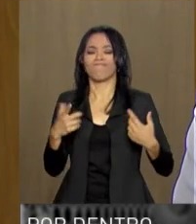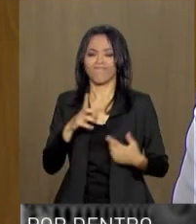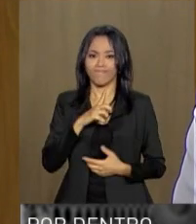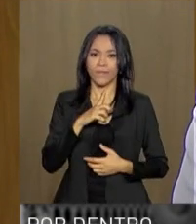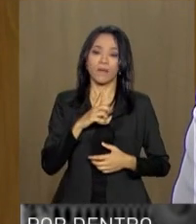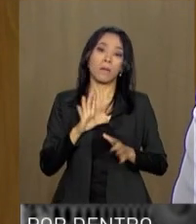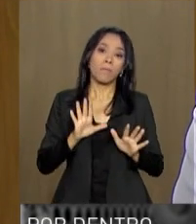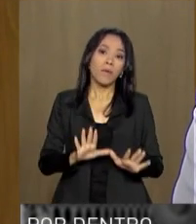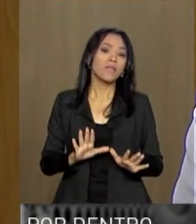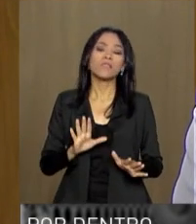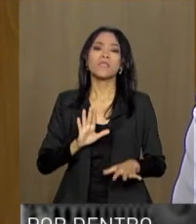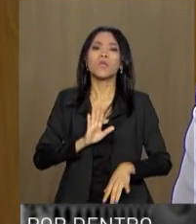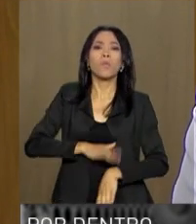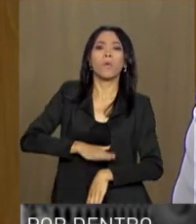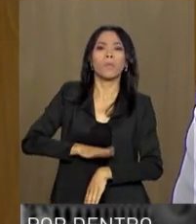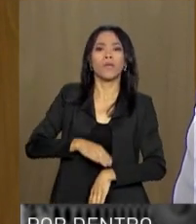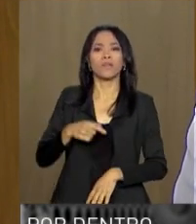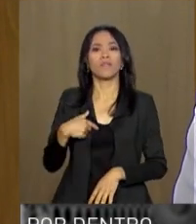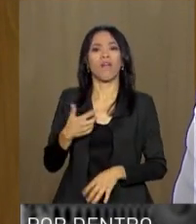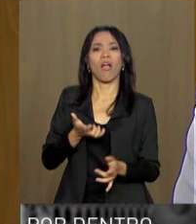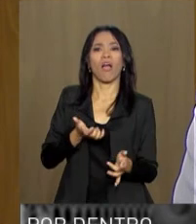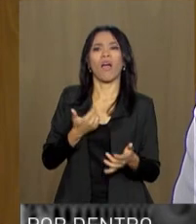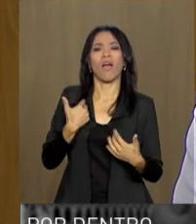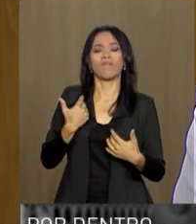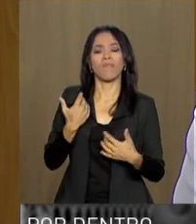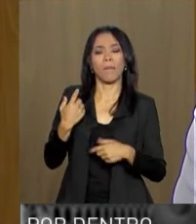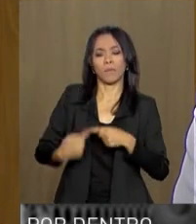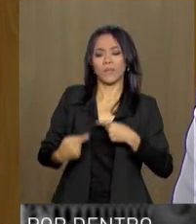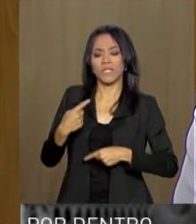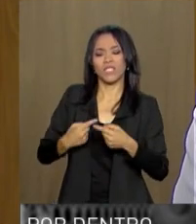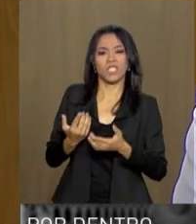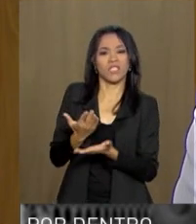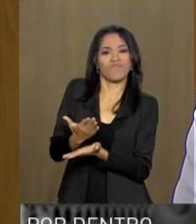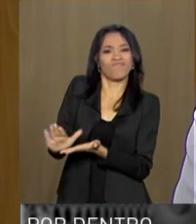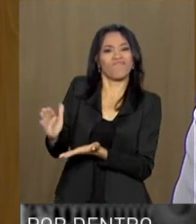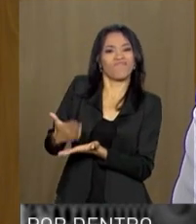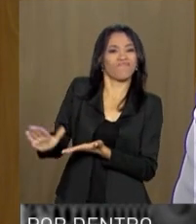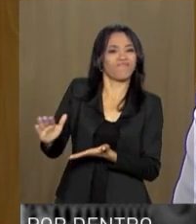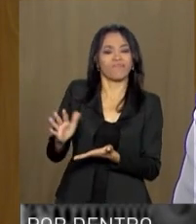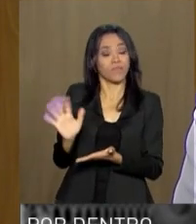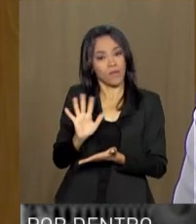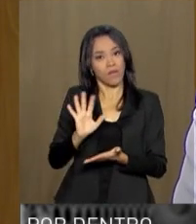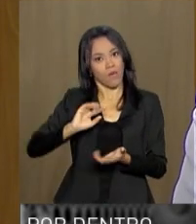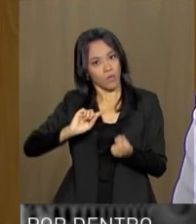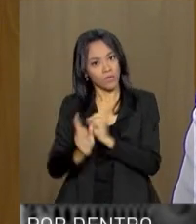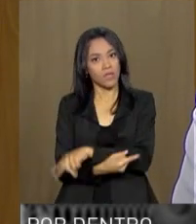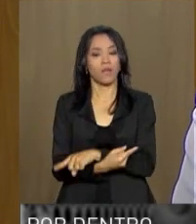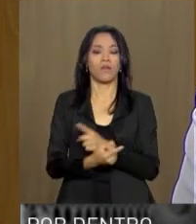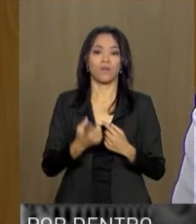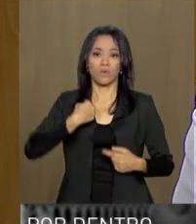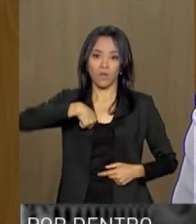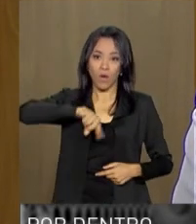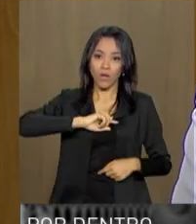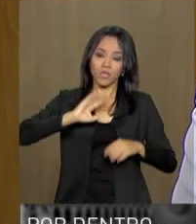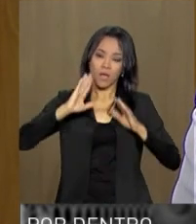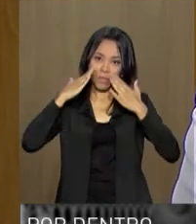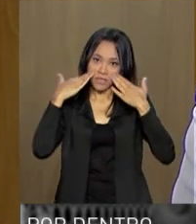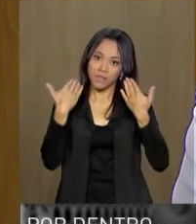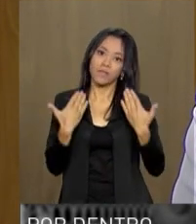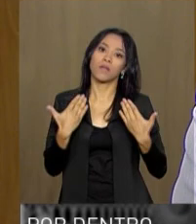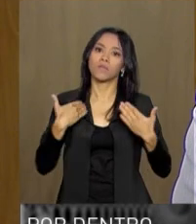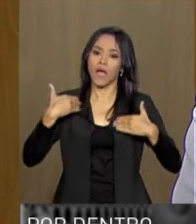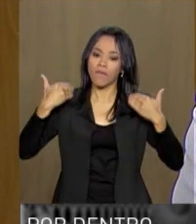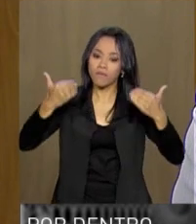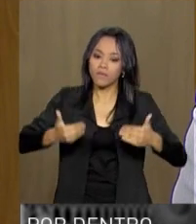deixamos com que a política ela seja deixada de lado pelo contrário os avanços que nós mostramos na secretaria